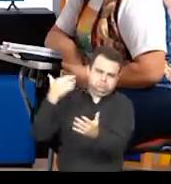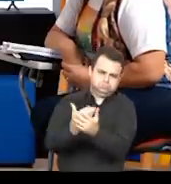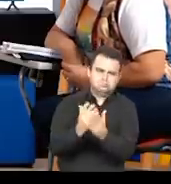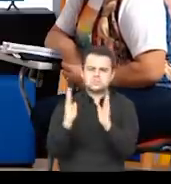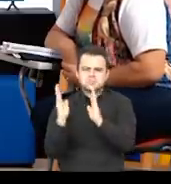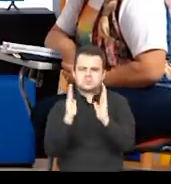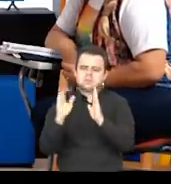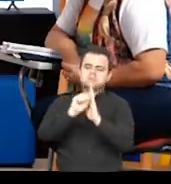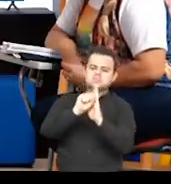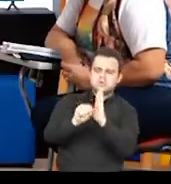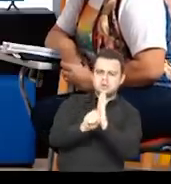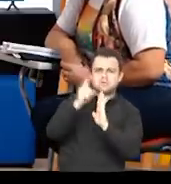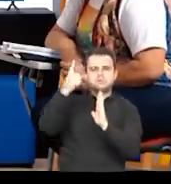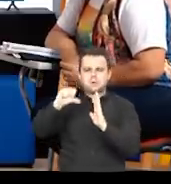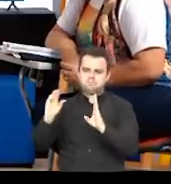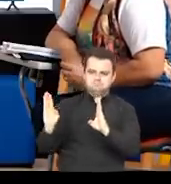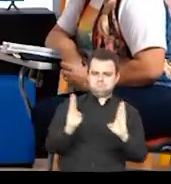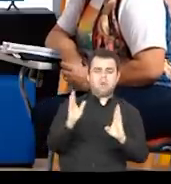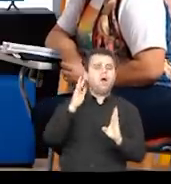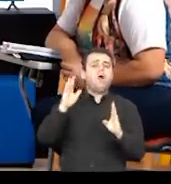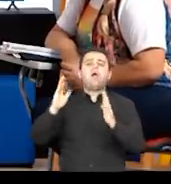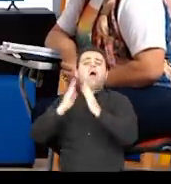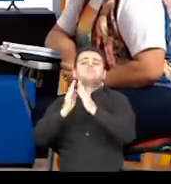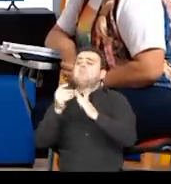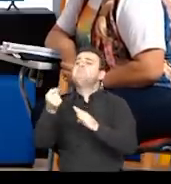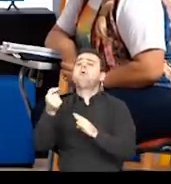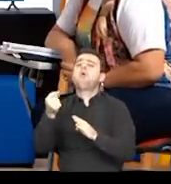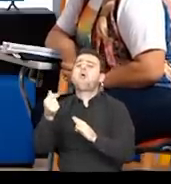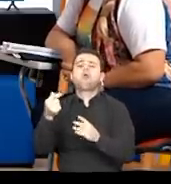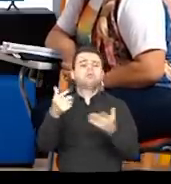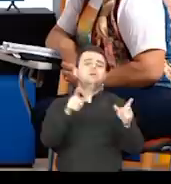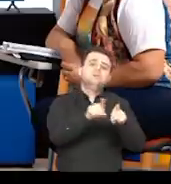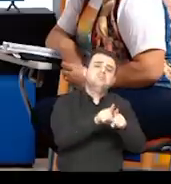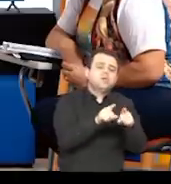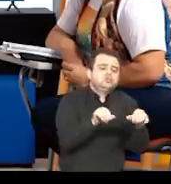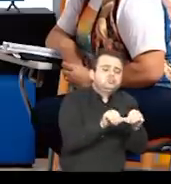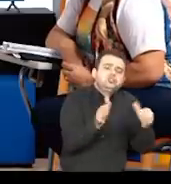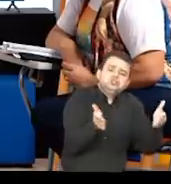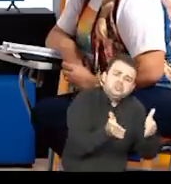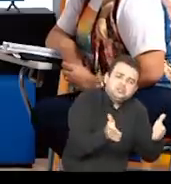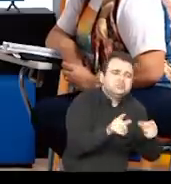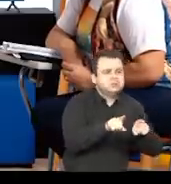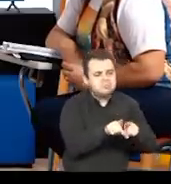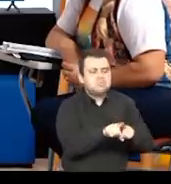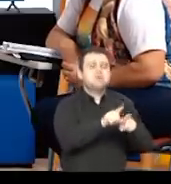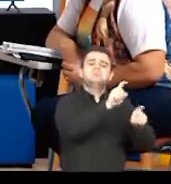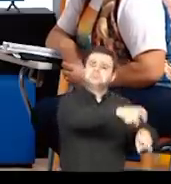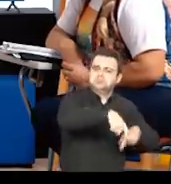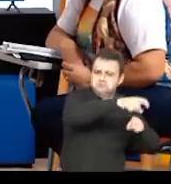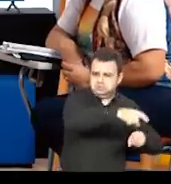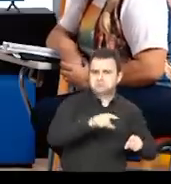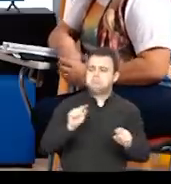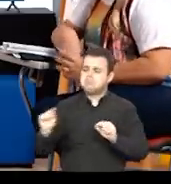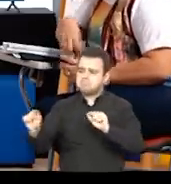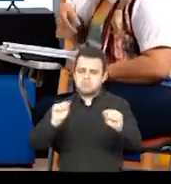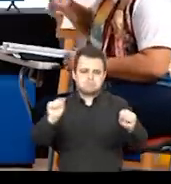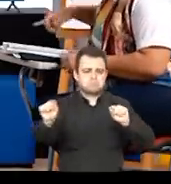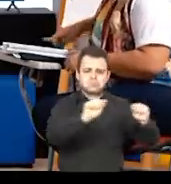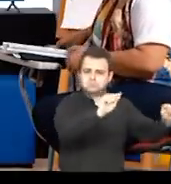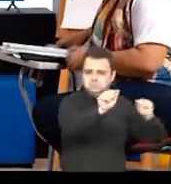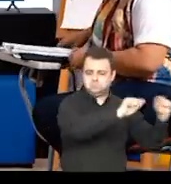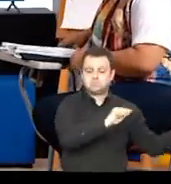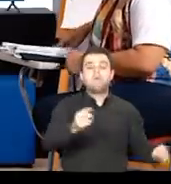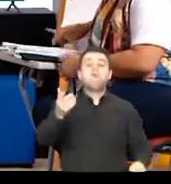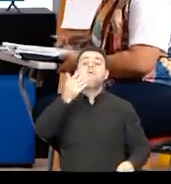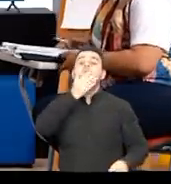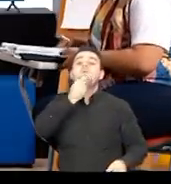XIX, Rio Preto era formado por poucas casas, algumas vendas e propriedades rurais, como deixou registrado o